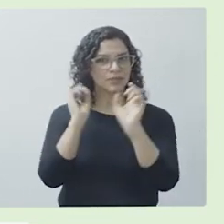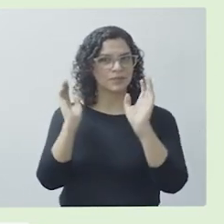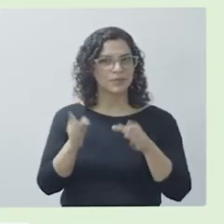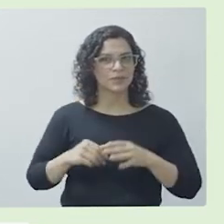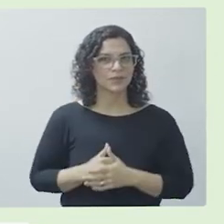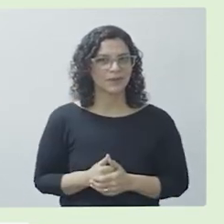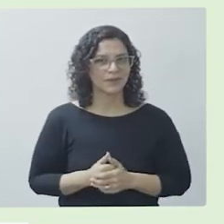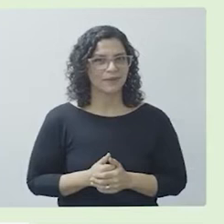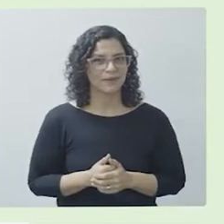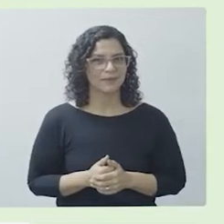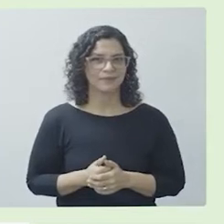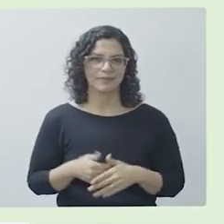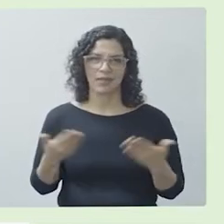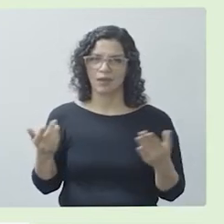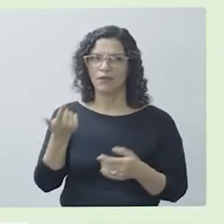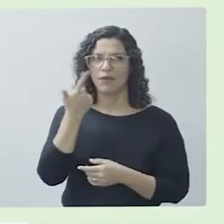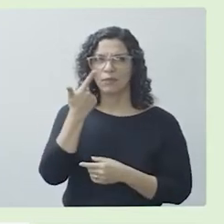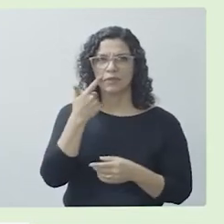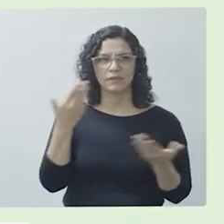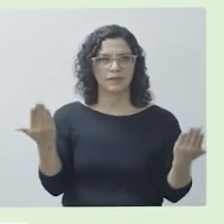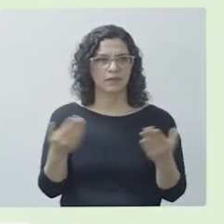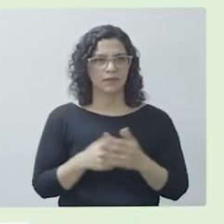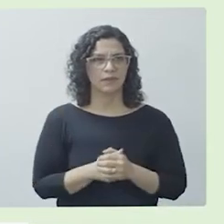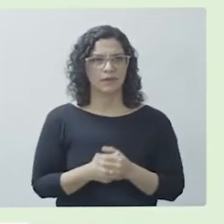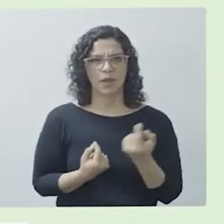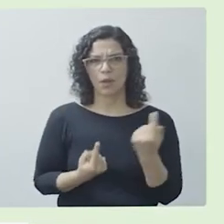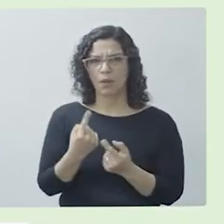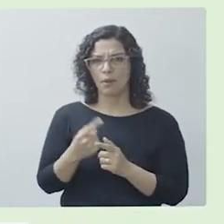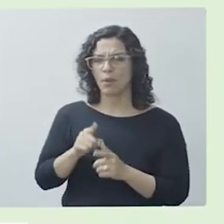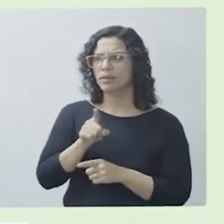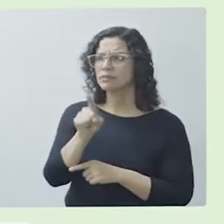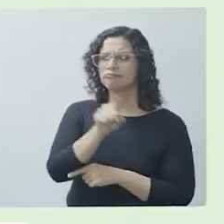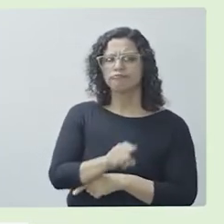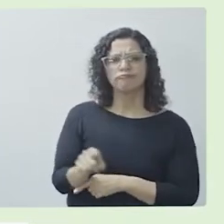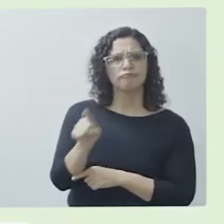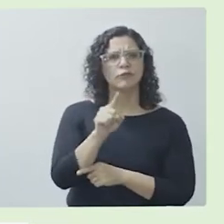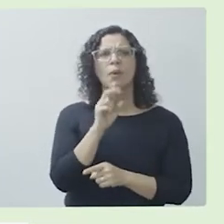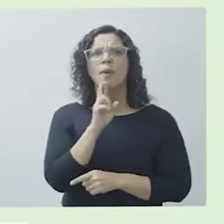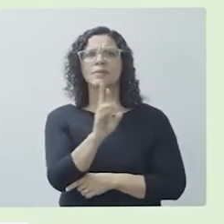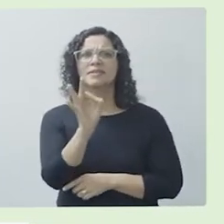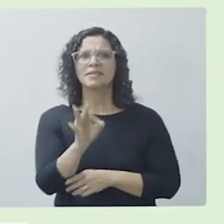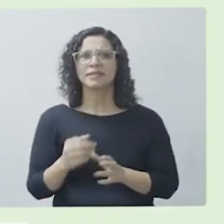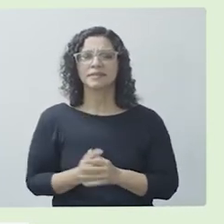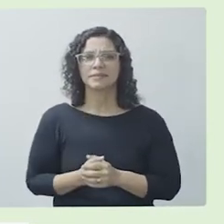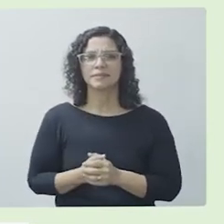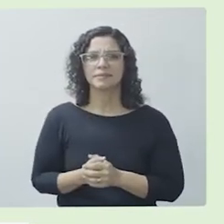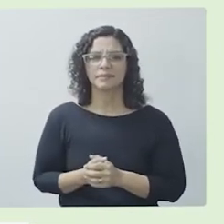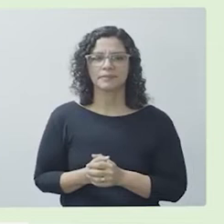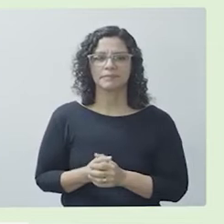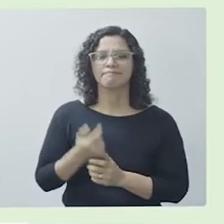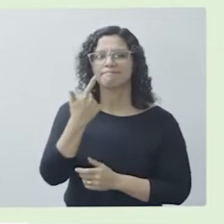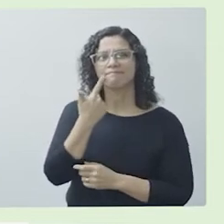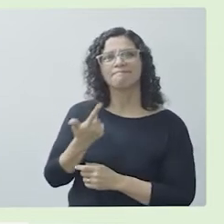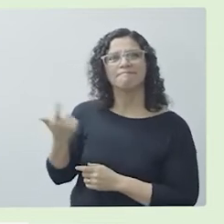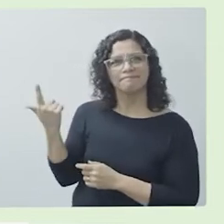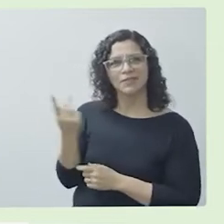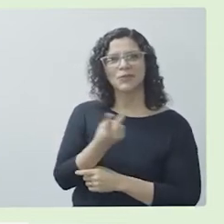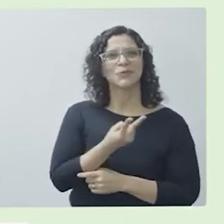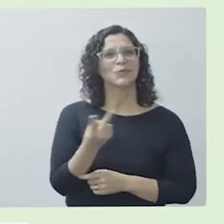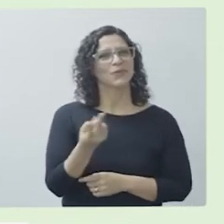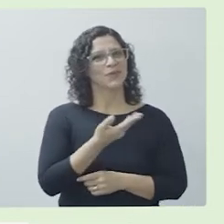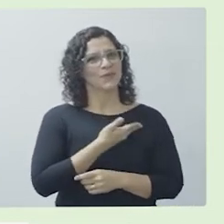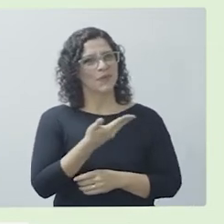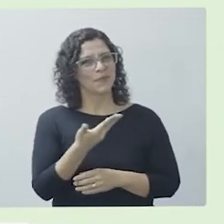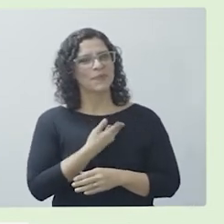descobriram? Vamos ver? Apontem aí na tela a resposta. Muito bem,